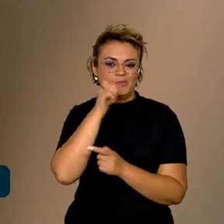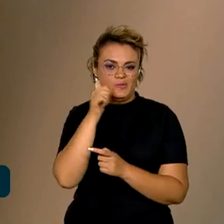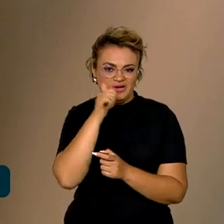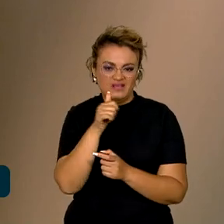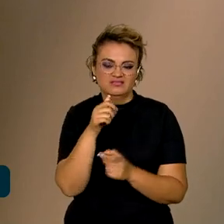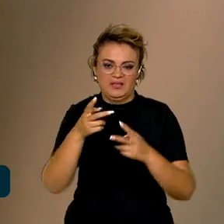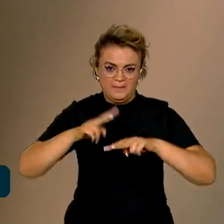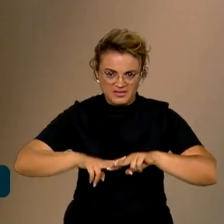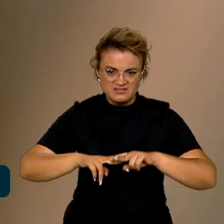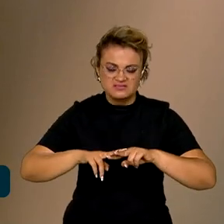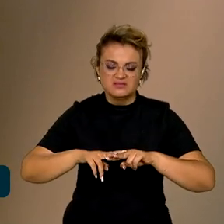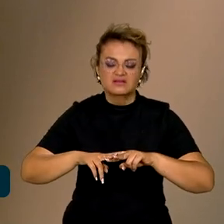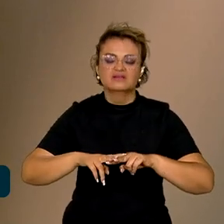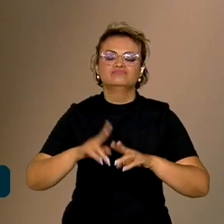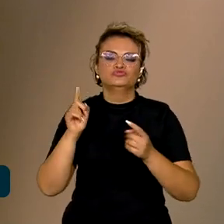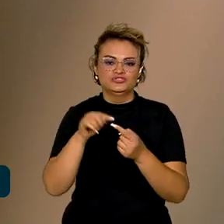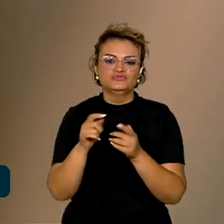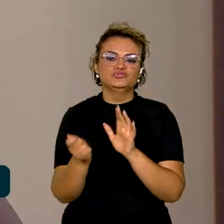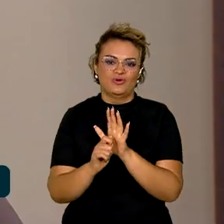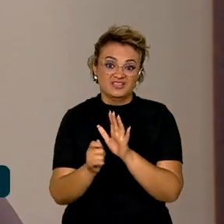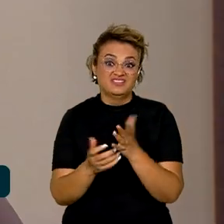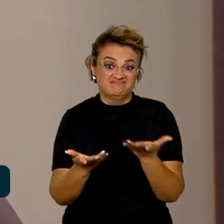crimes relacionados à lei de drogas.